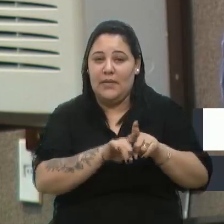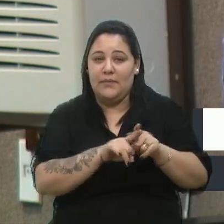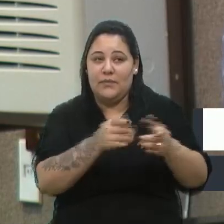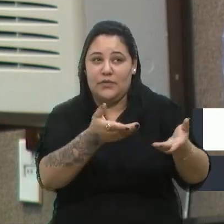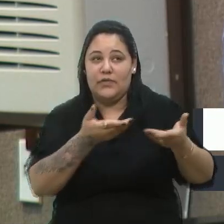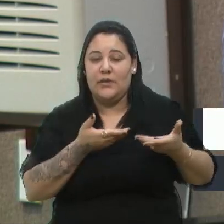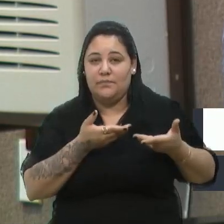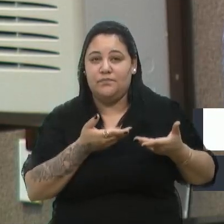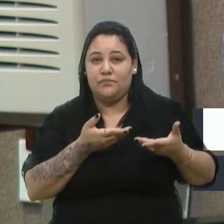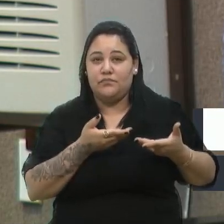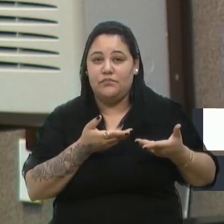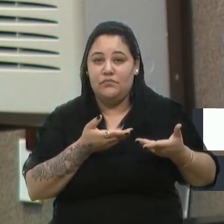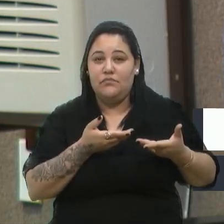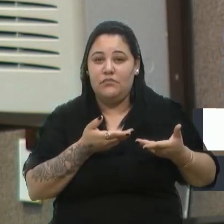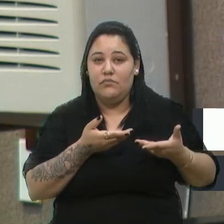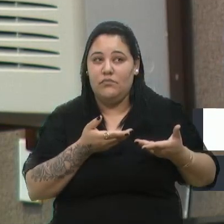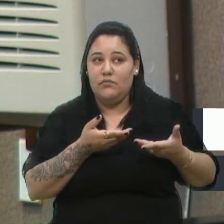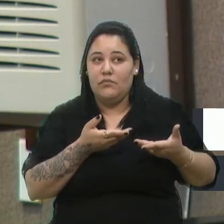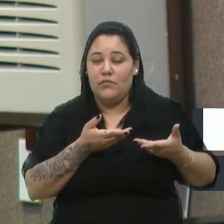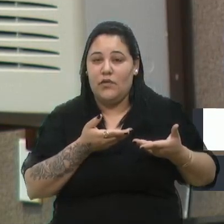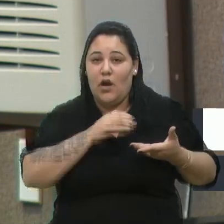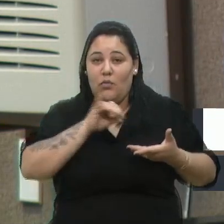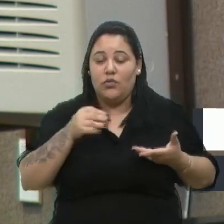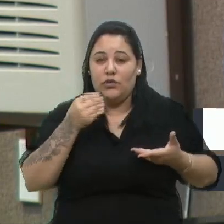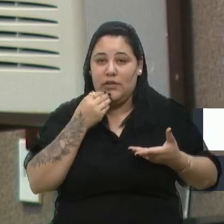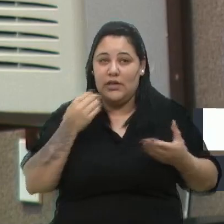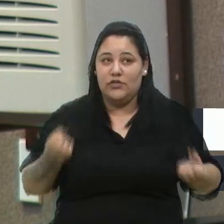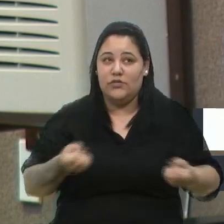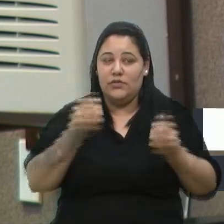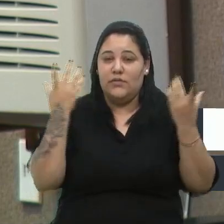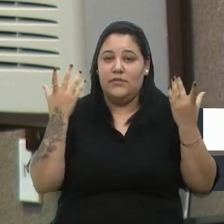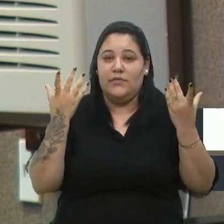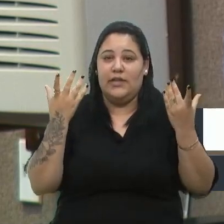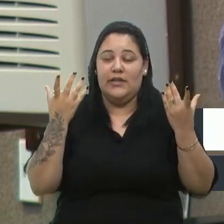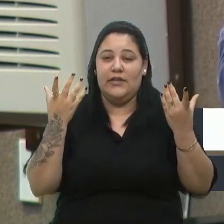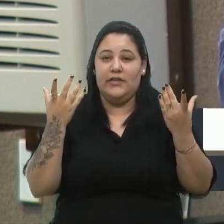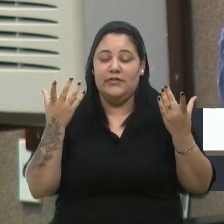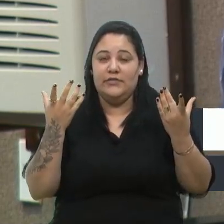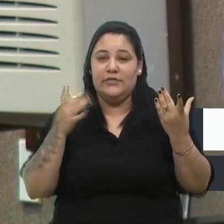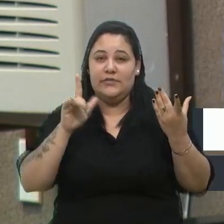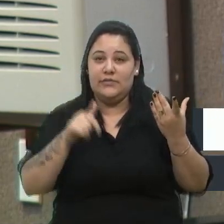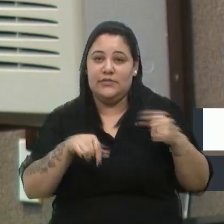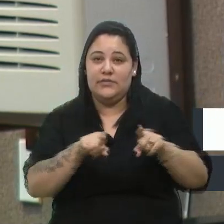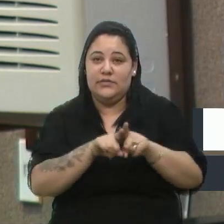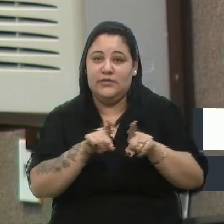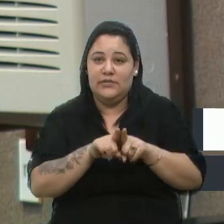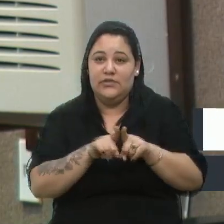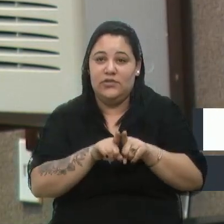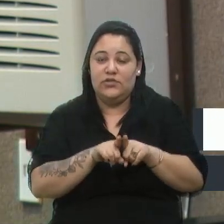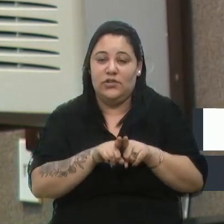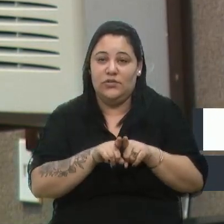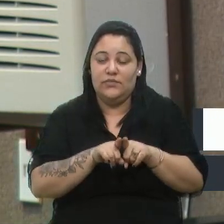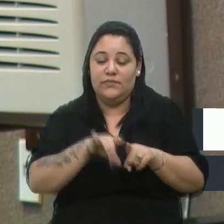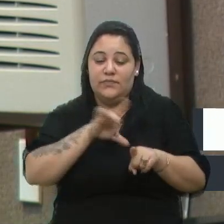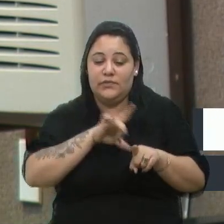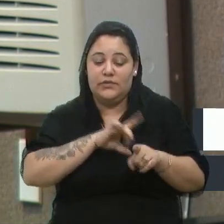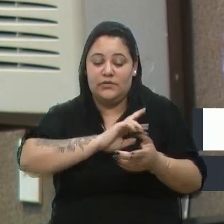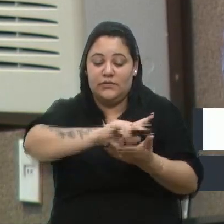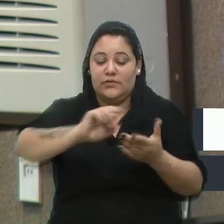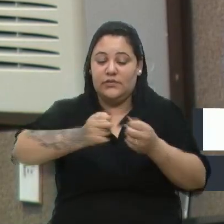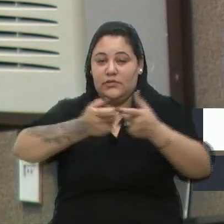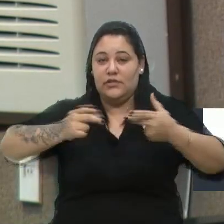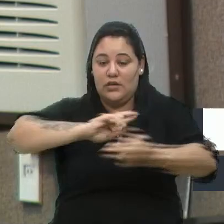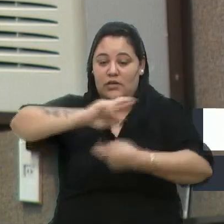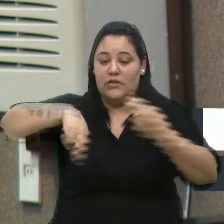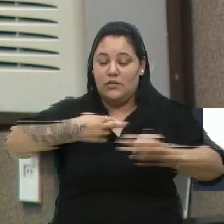proporcionar este tipo de evento. E realmente dali vão sair encaminhamentos para